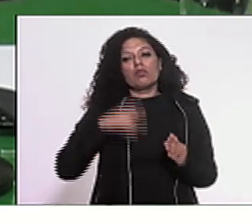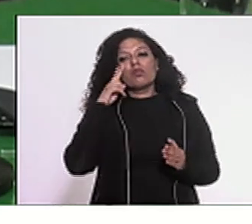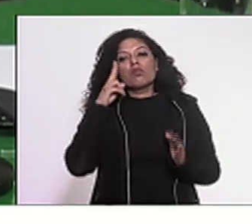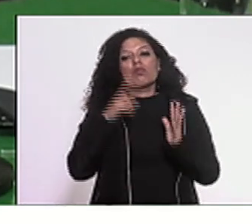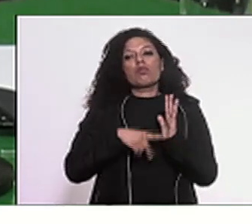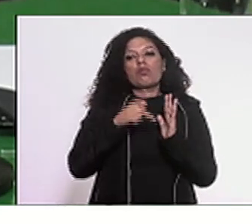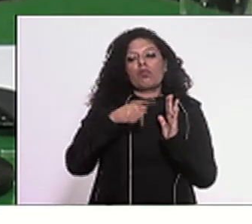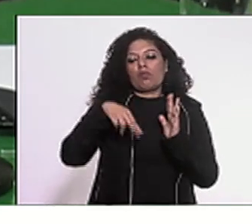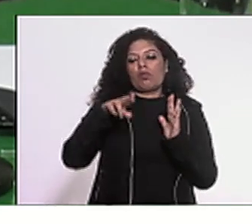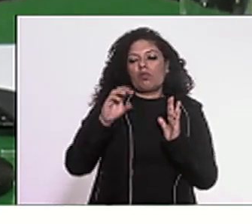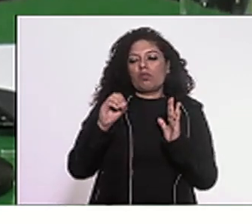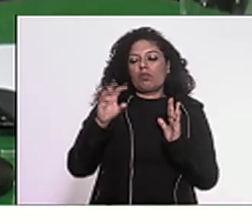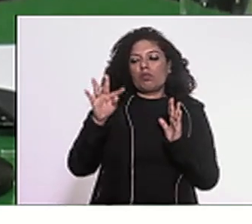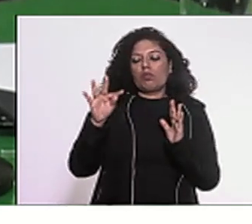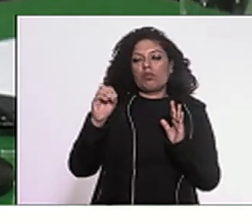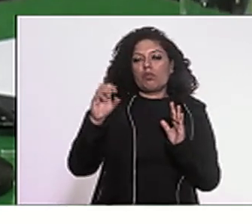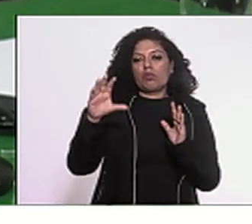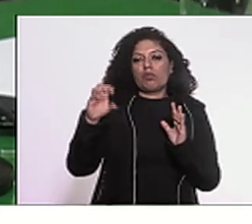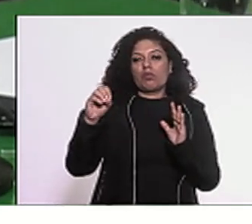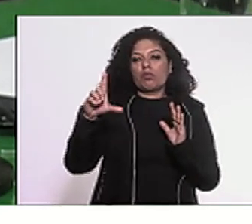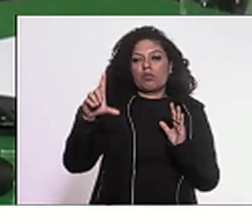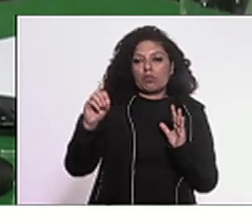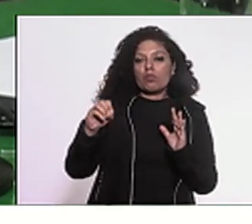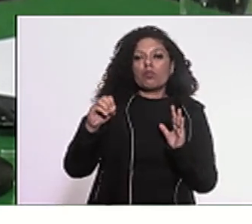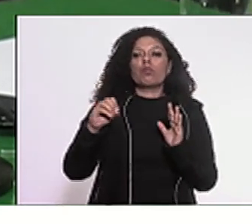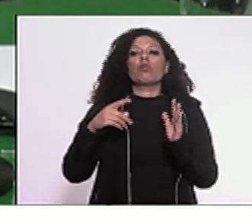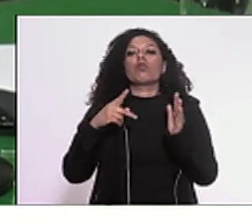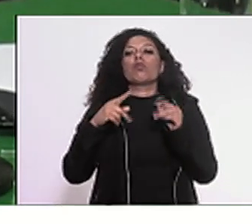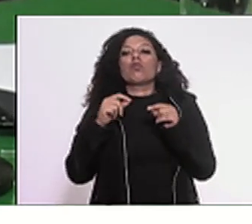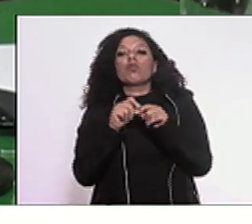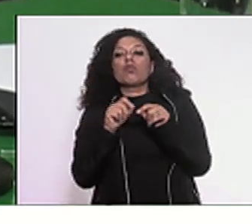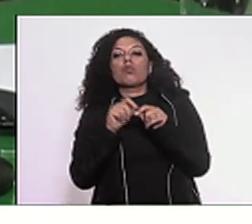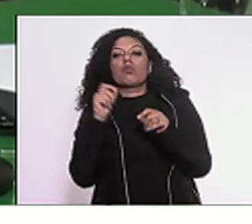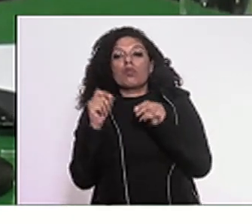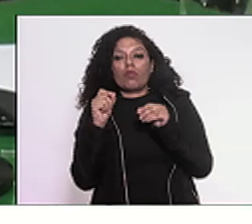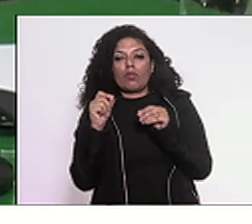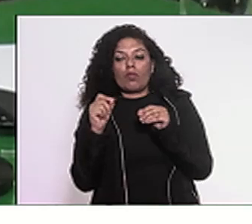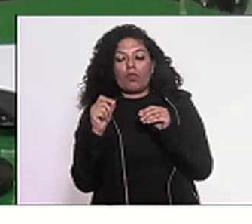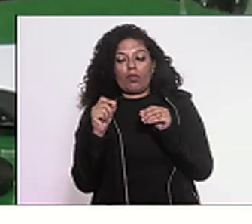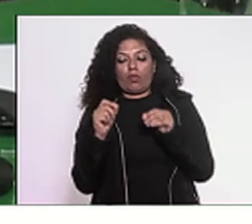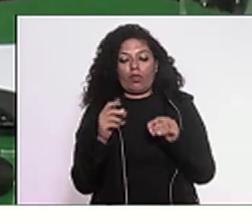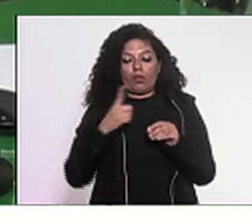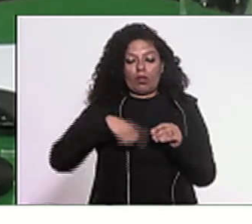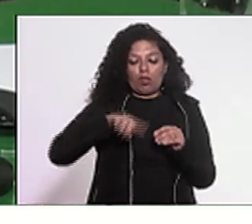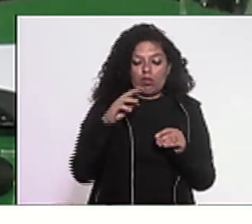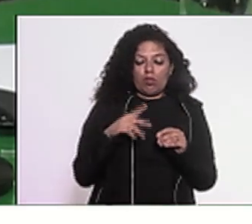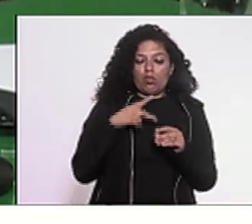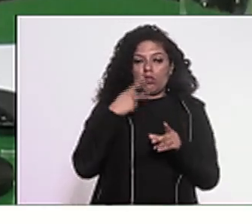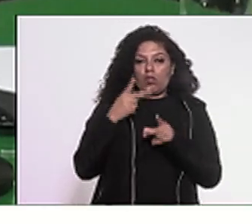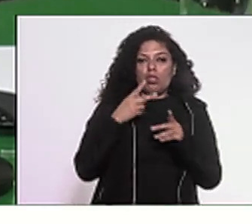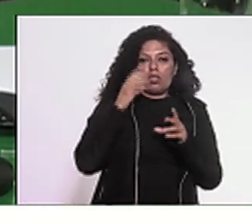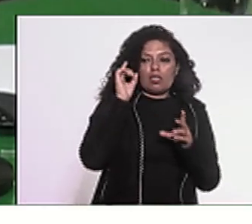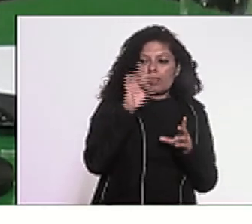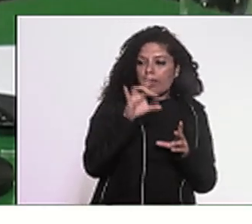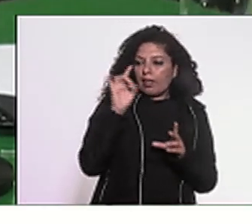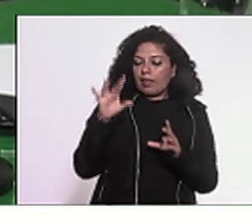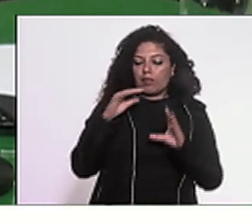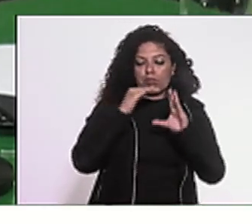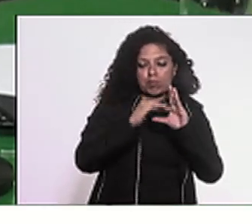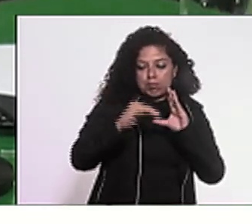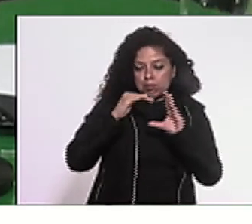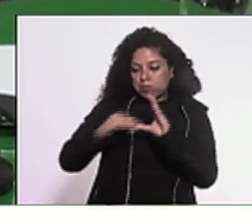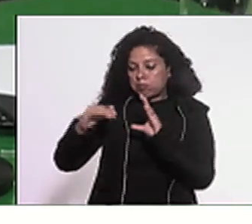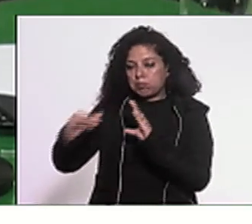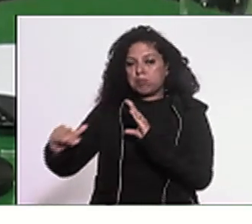Para o servidor ter uma noção de como vai ser, que não vai ser de cada caso um caso, um encaminhamento, não. Vamos seguir um